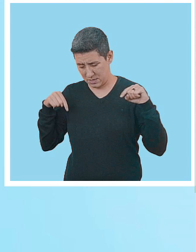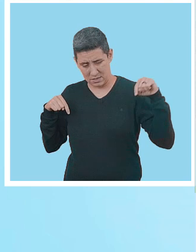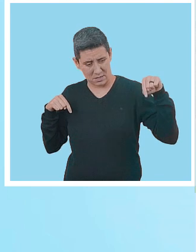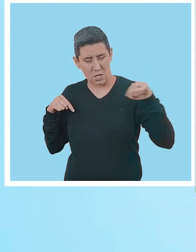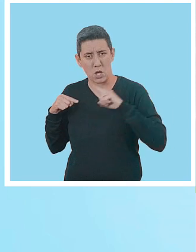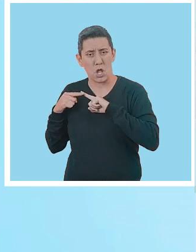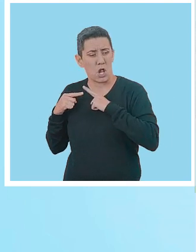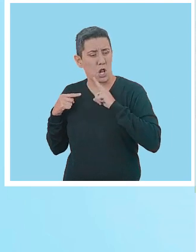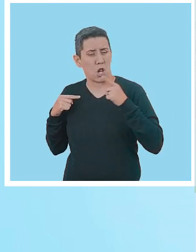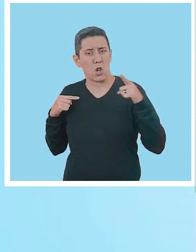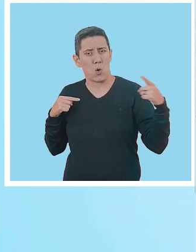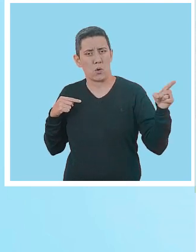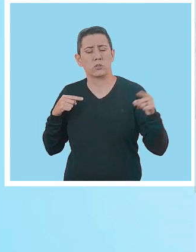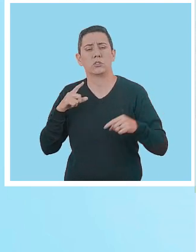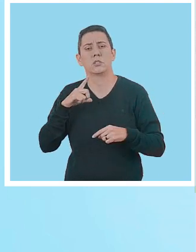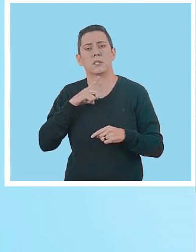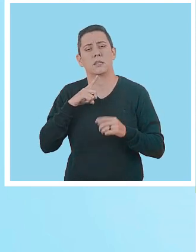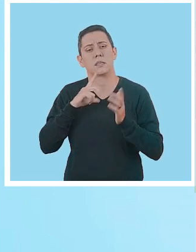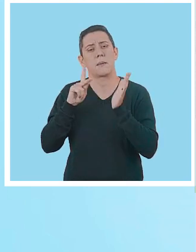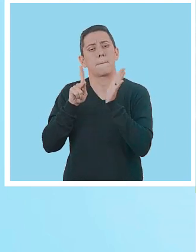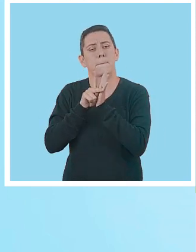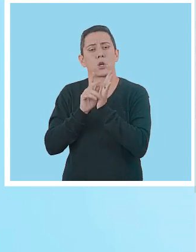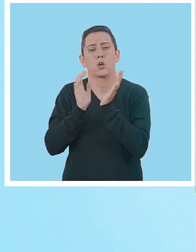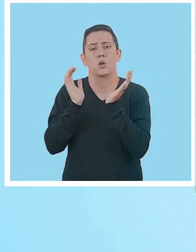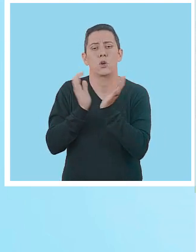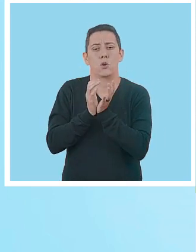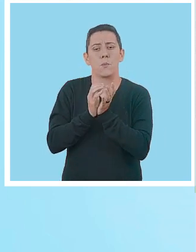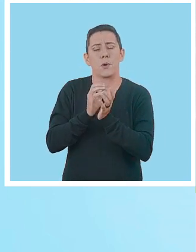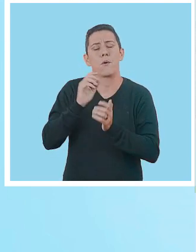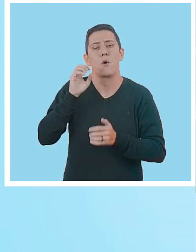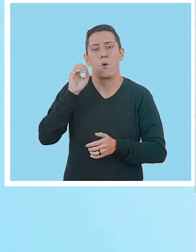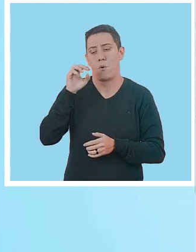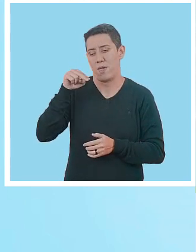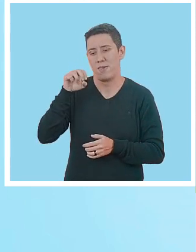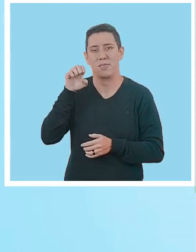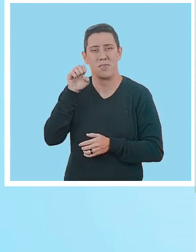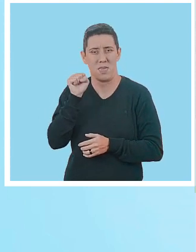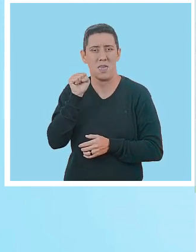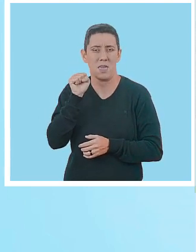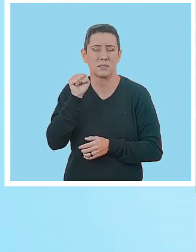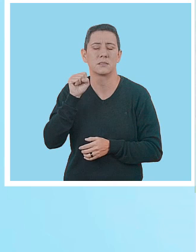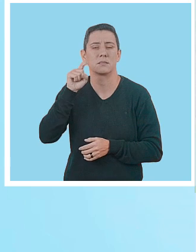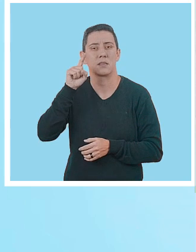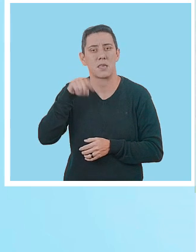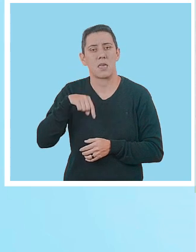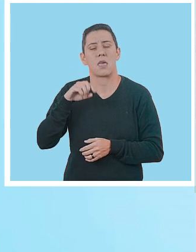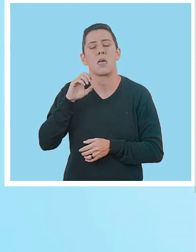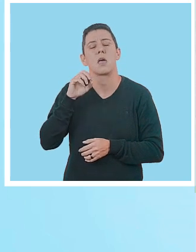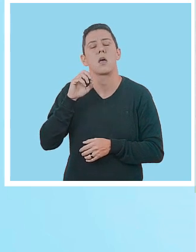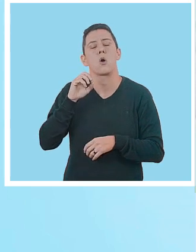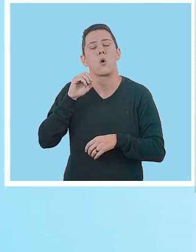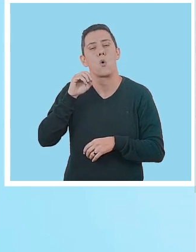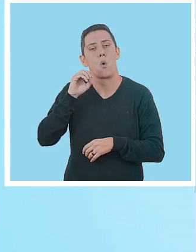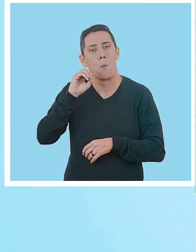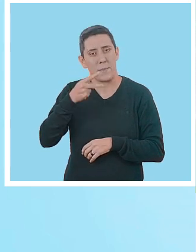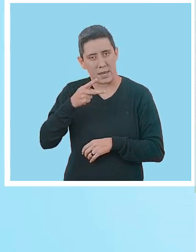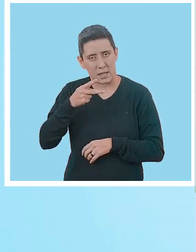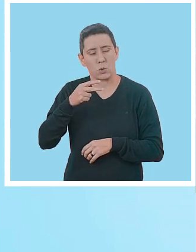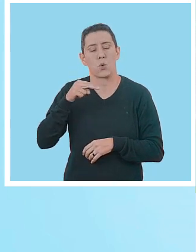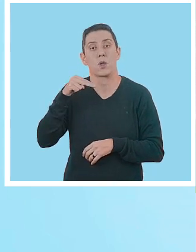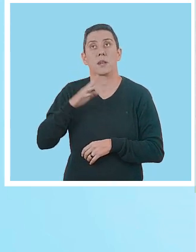tem o sim Sistema interligado Nacional que é operado pelo o INSS o INSS o operador Nacional do sistema